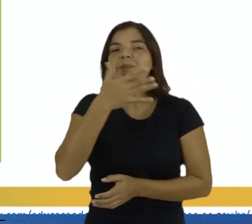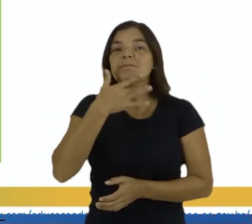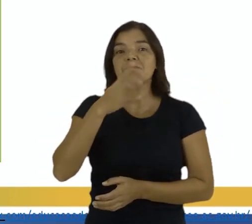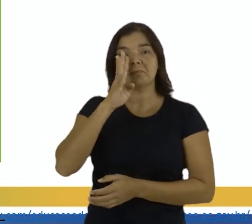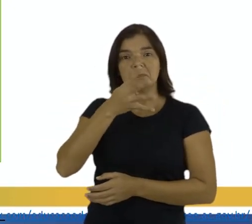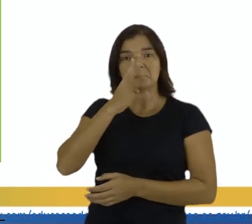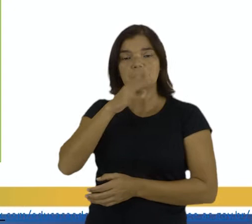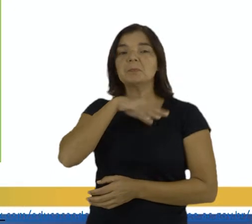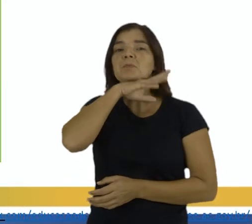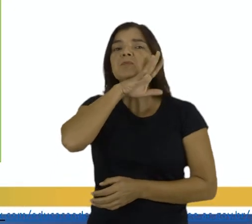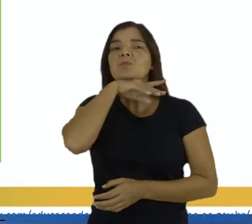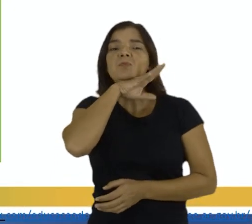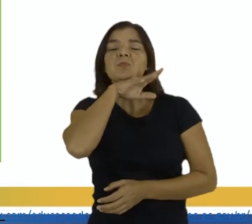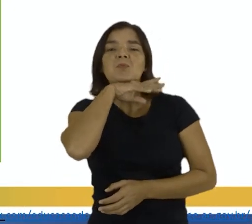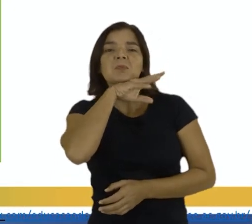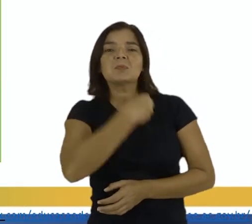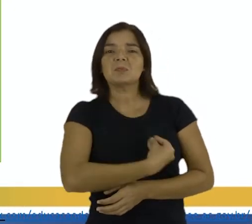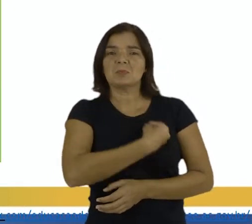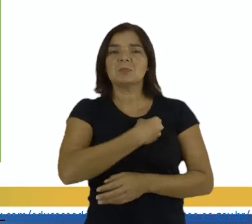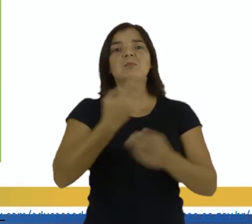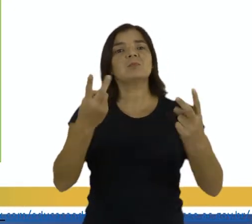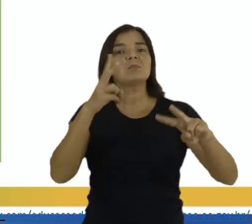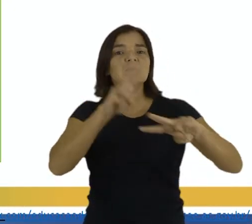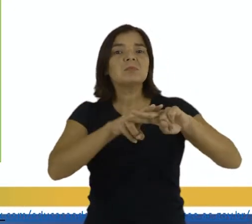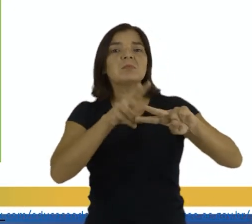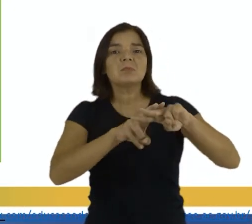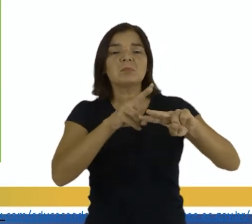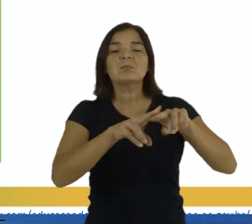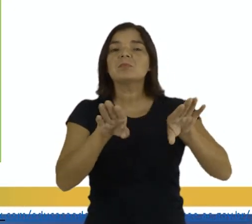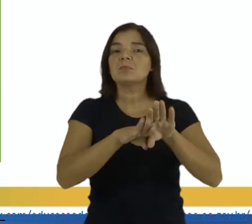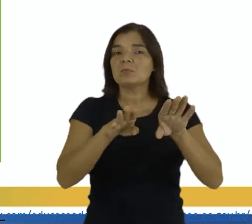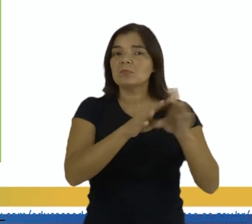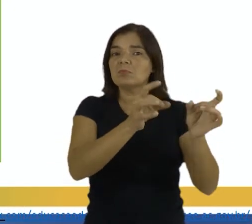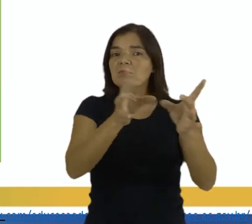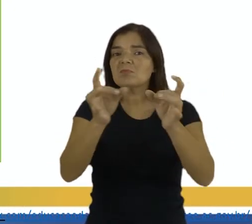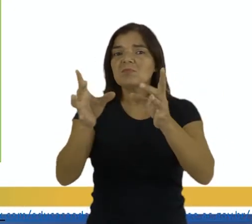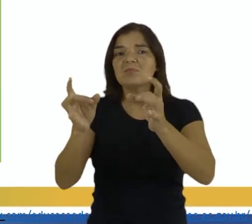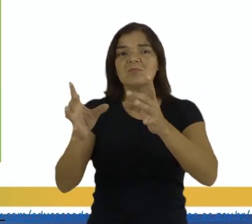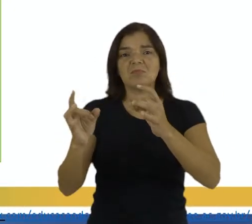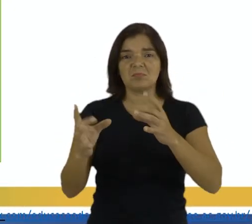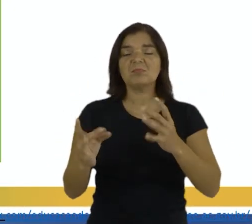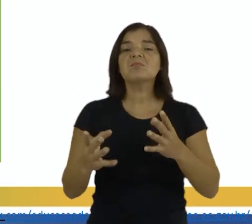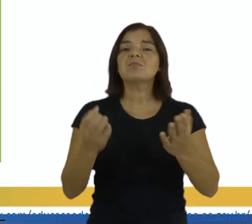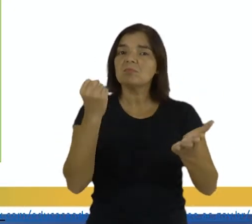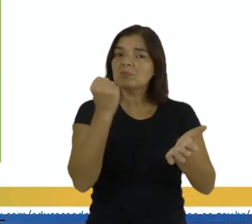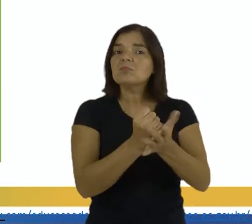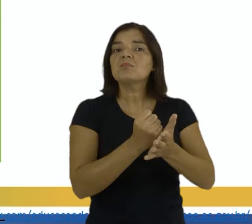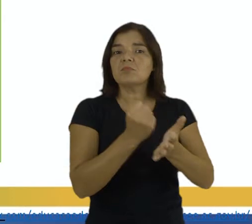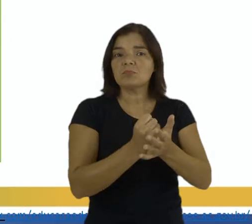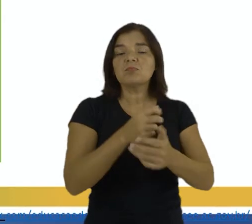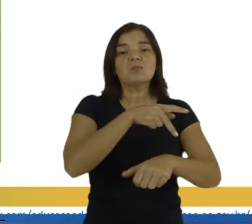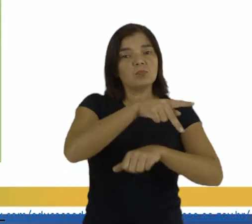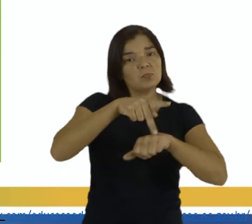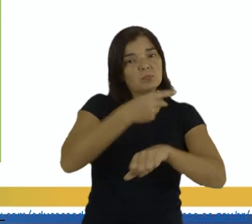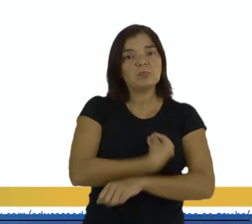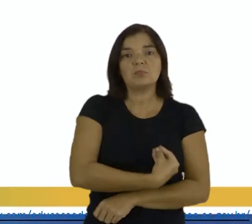crítica sobre animais que vivem em cativeiro e que são comercializados de maneira registrada no seu país de